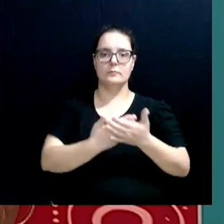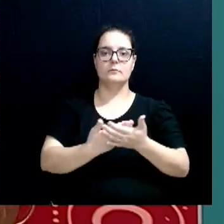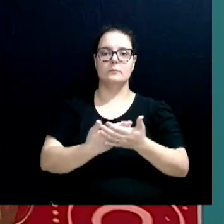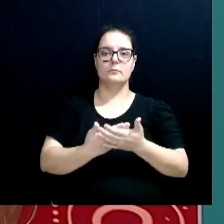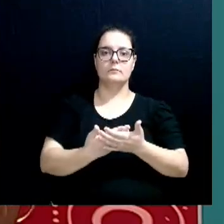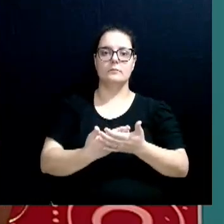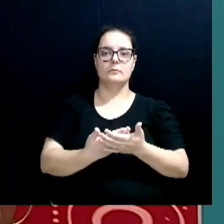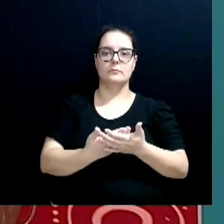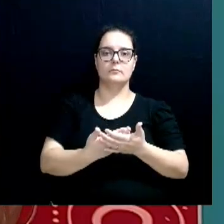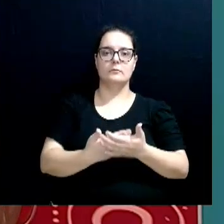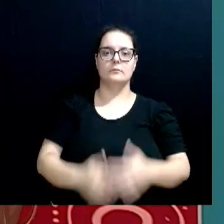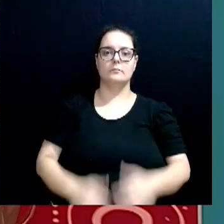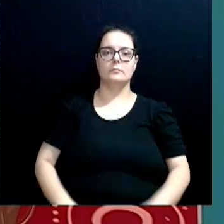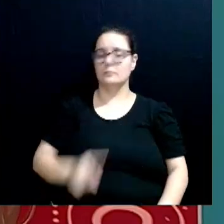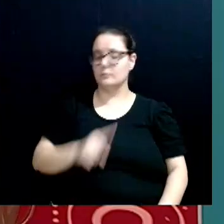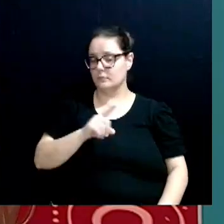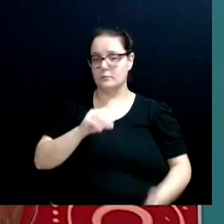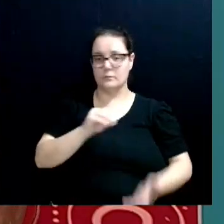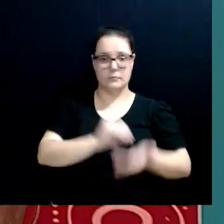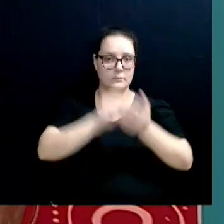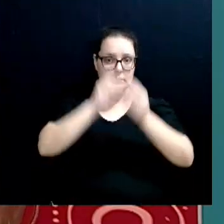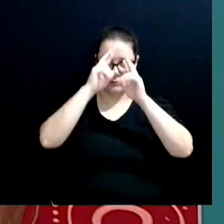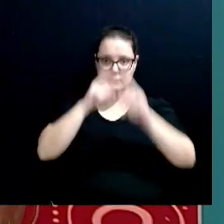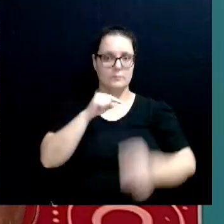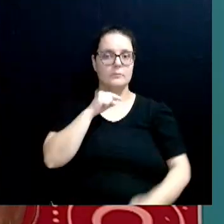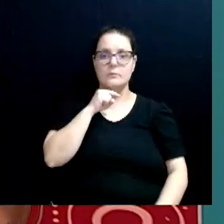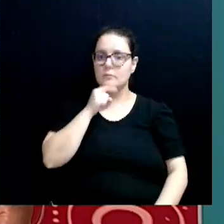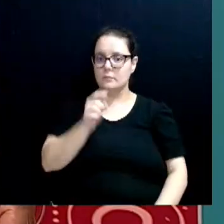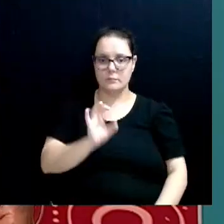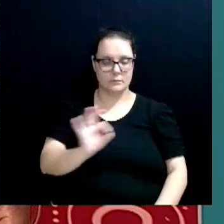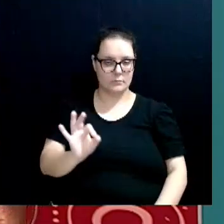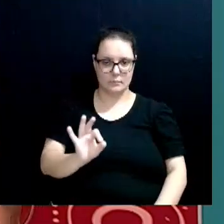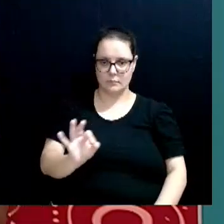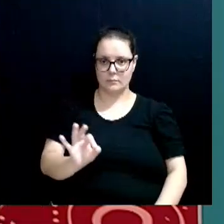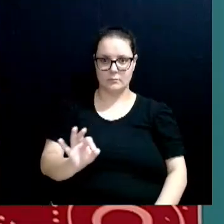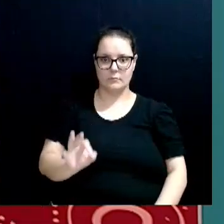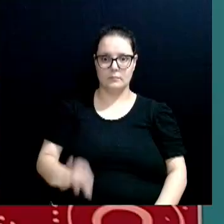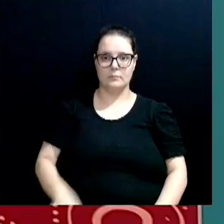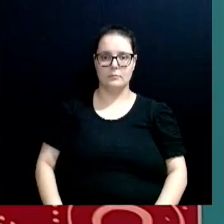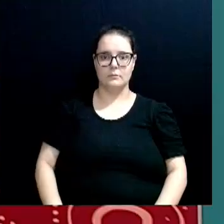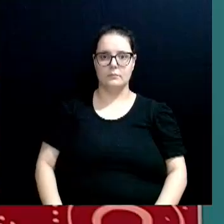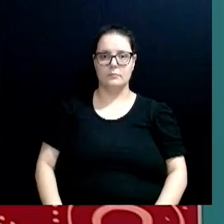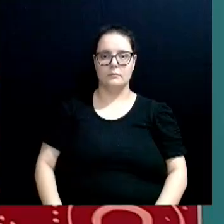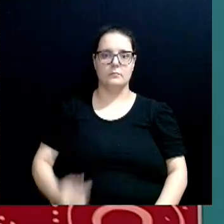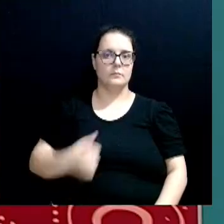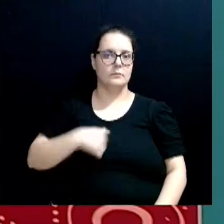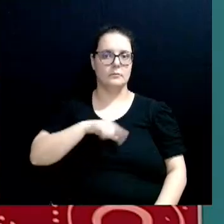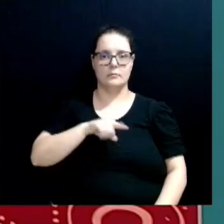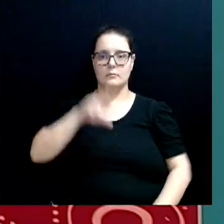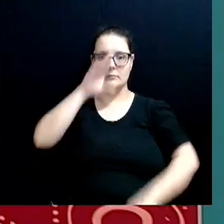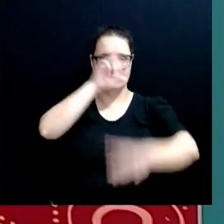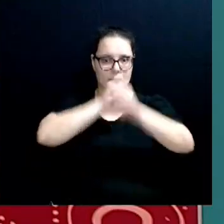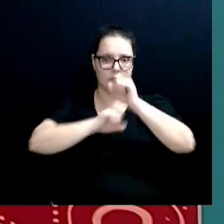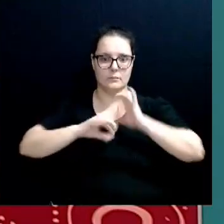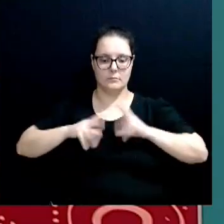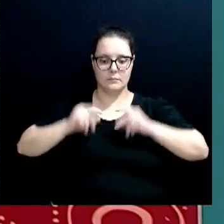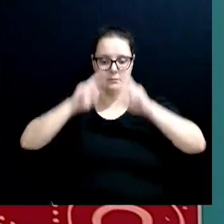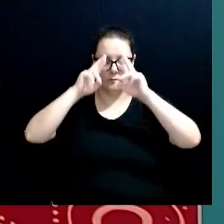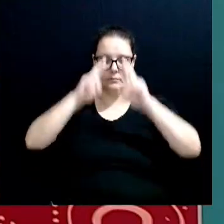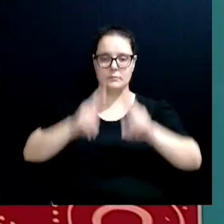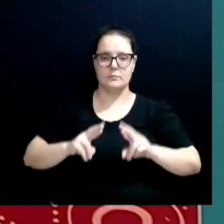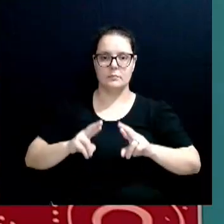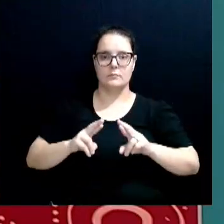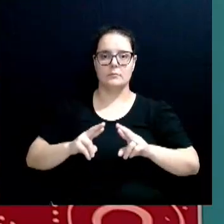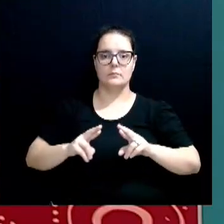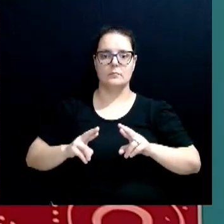não desrespeitar ninguém. Eu não aprendi todo o respeito e a consideração